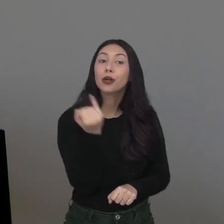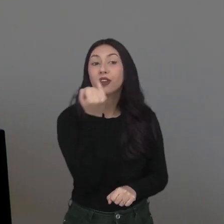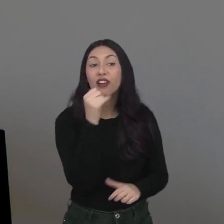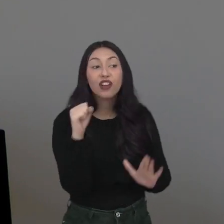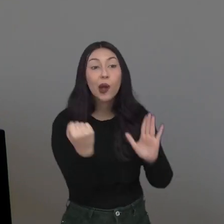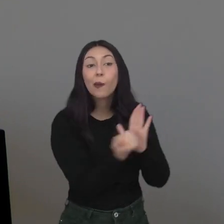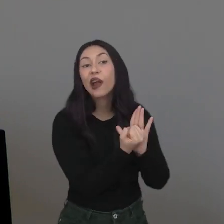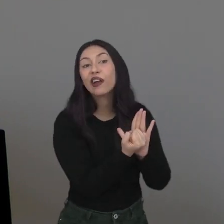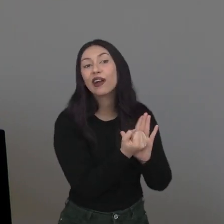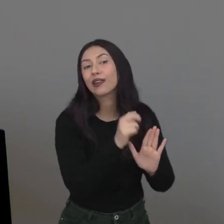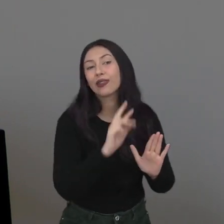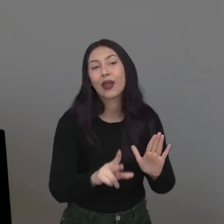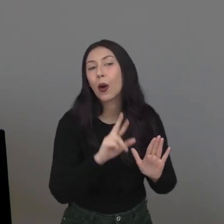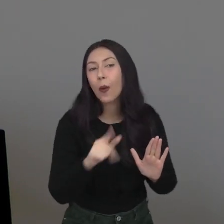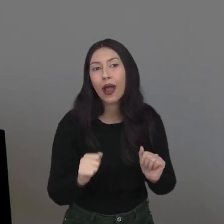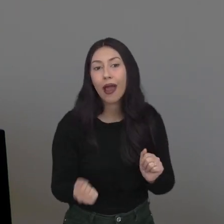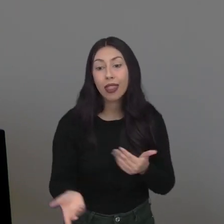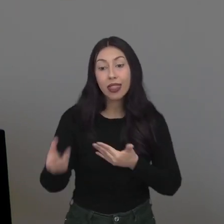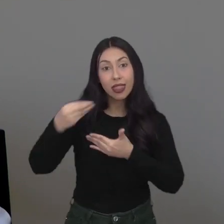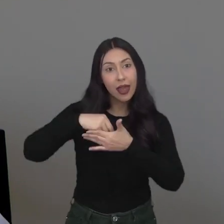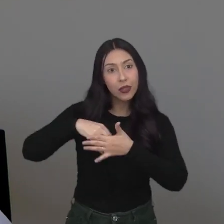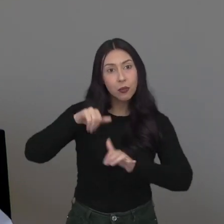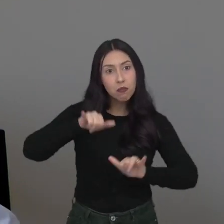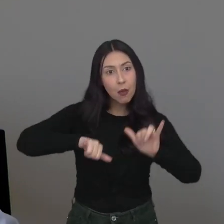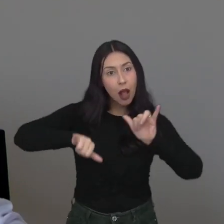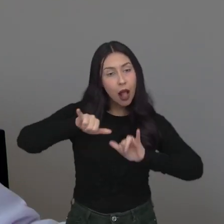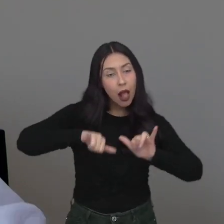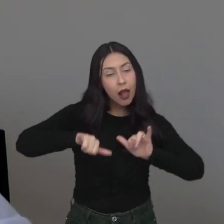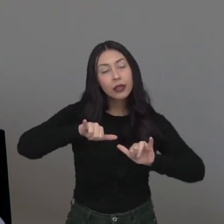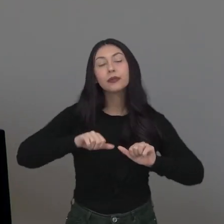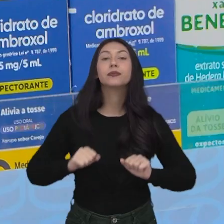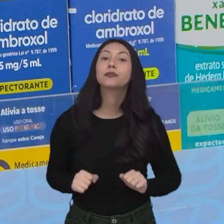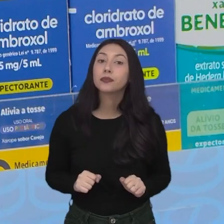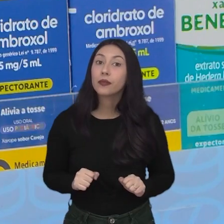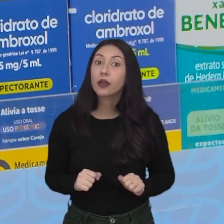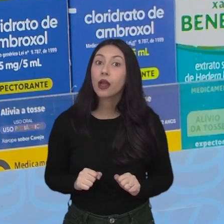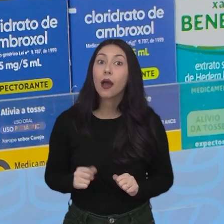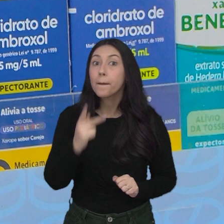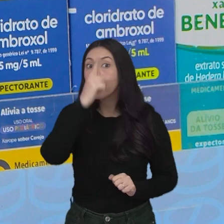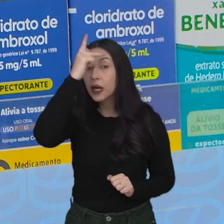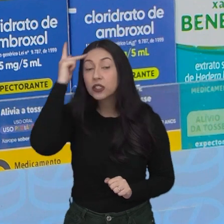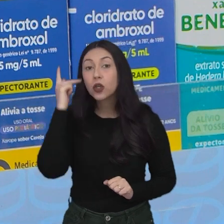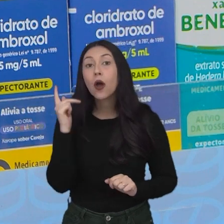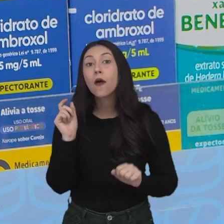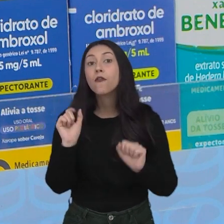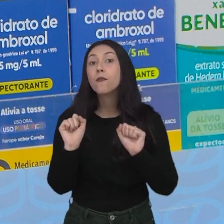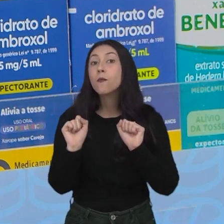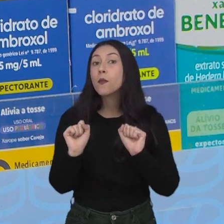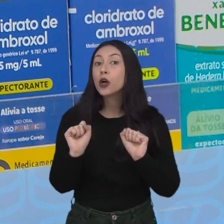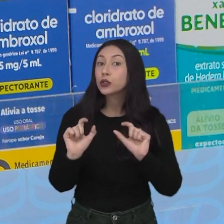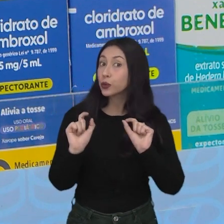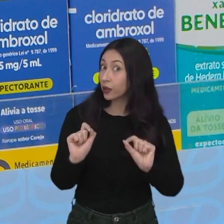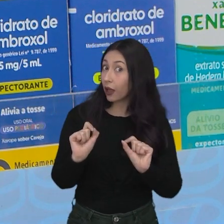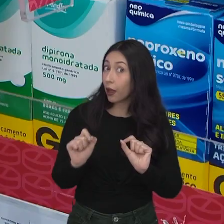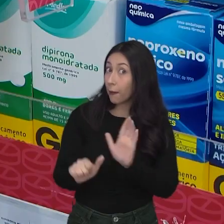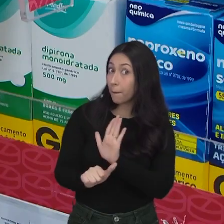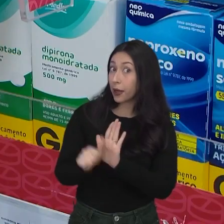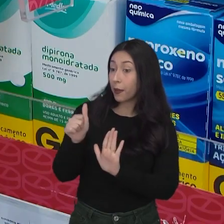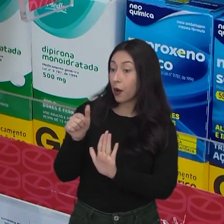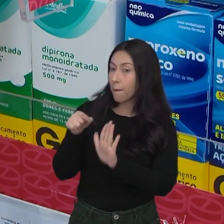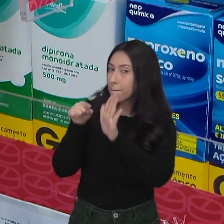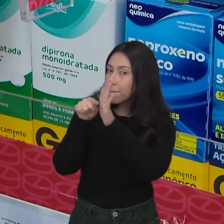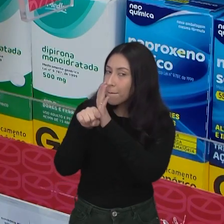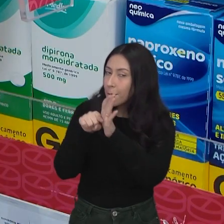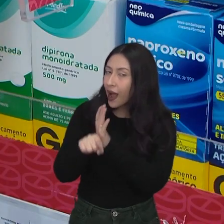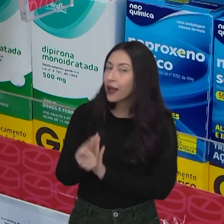mais importante não é a grife ou a marca, é o princípio ativo, são os sais. O que o consumidor pode fazer é pesquisar os